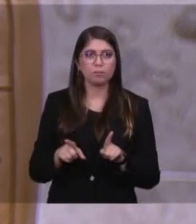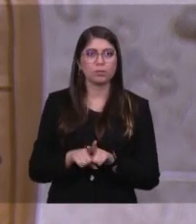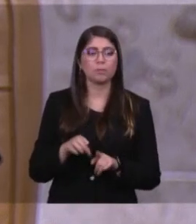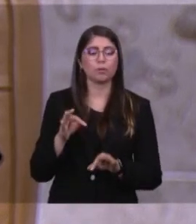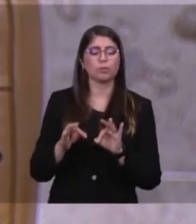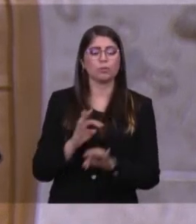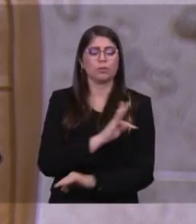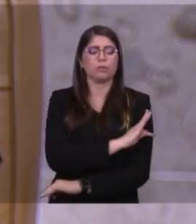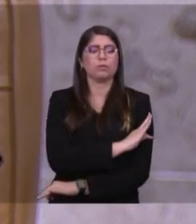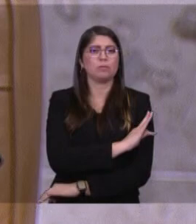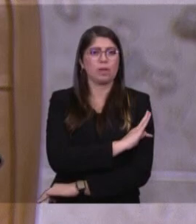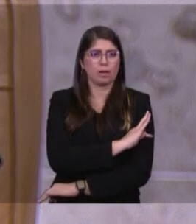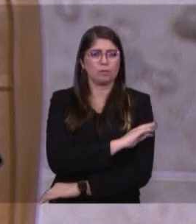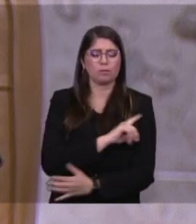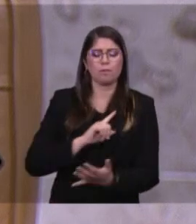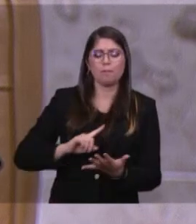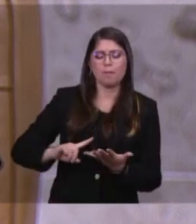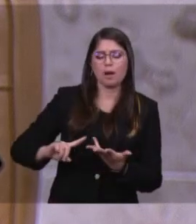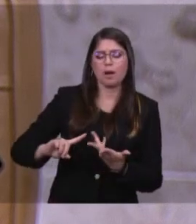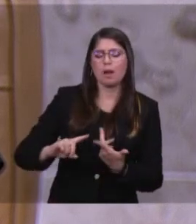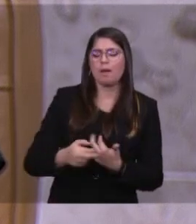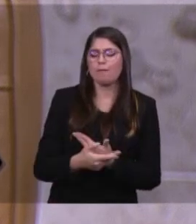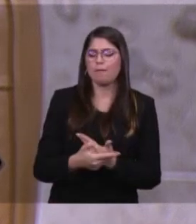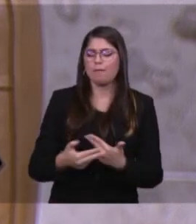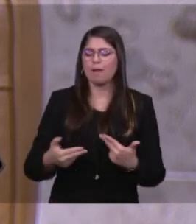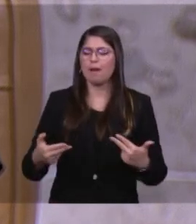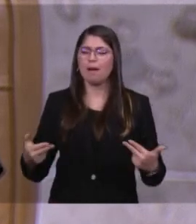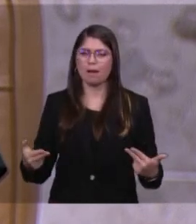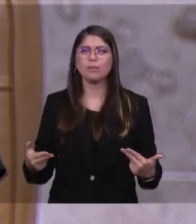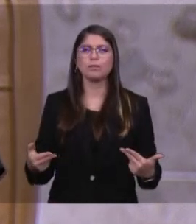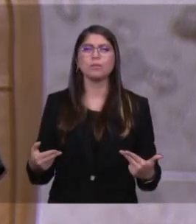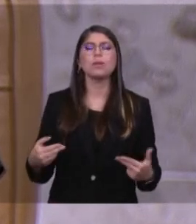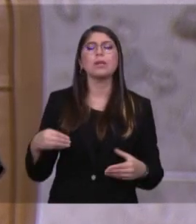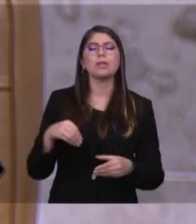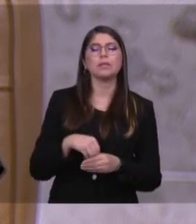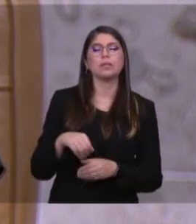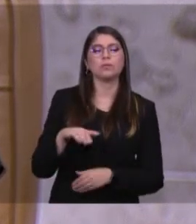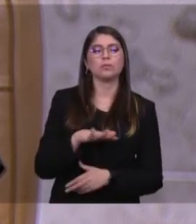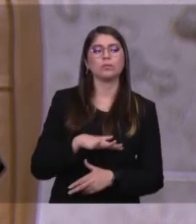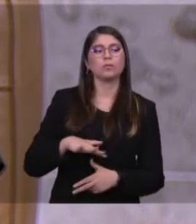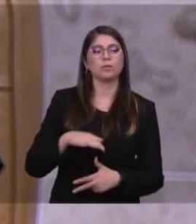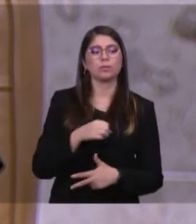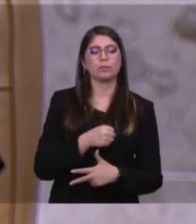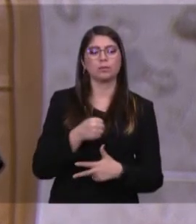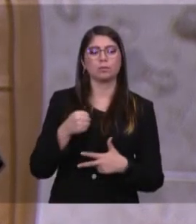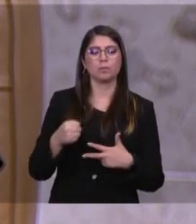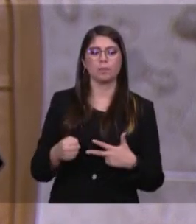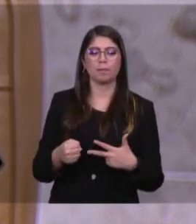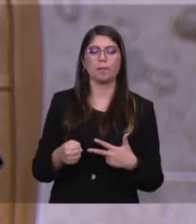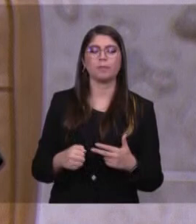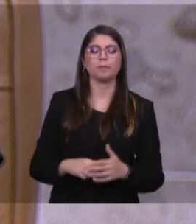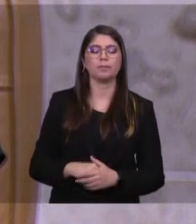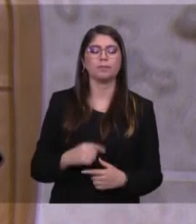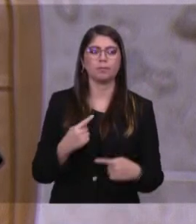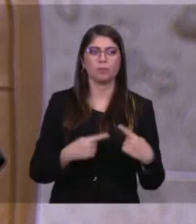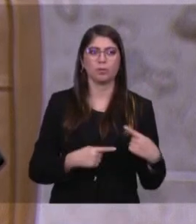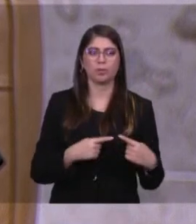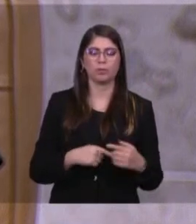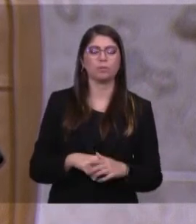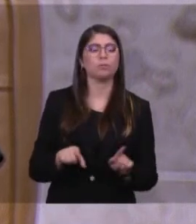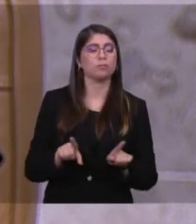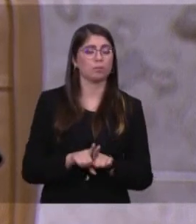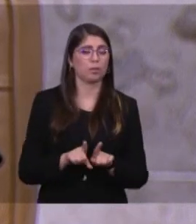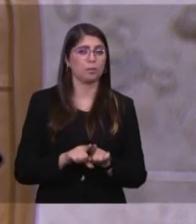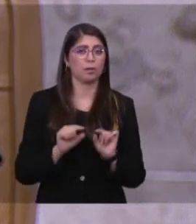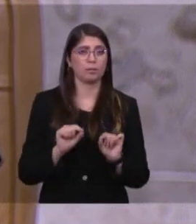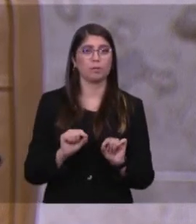e técnicos das mais variadas espécies situados no âmbito dos poderes investidos da representação política. De outro